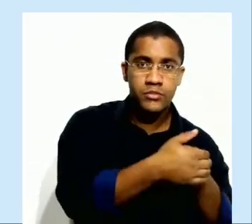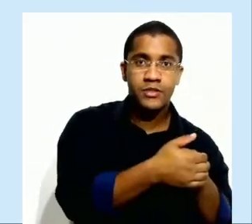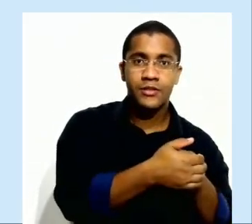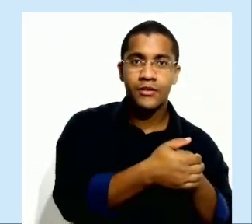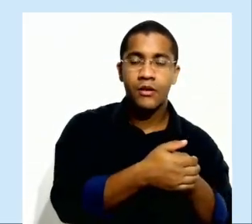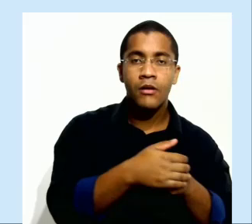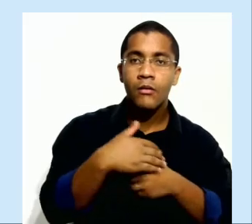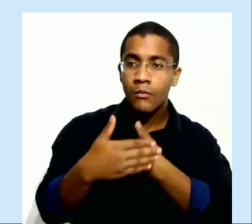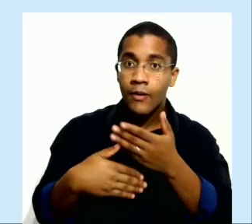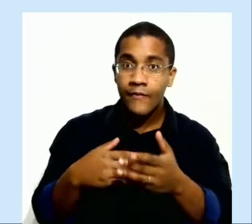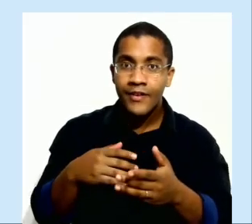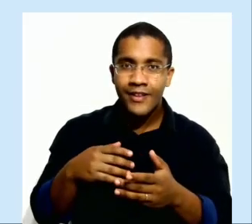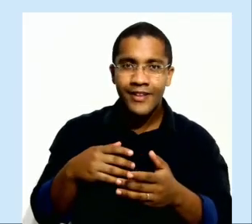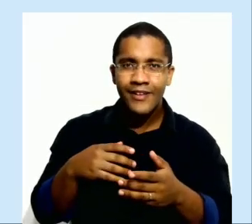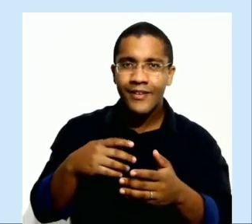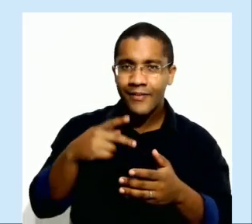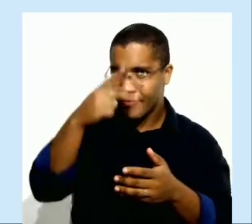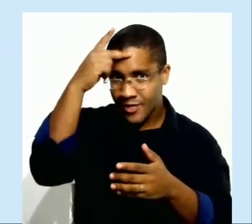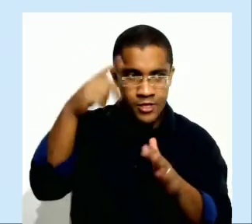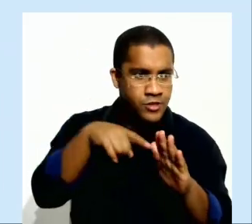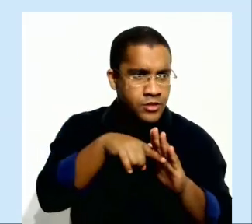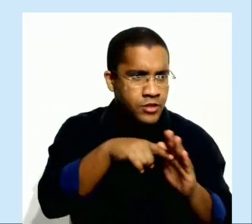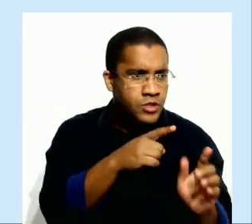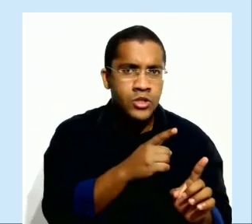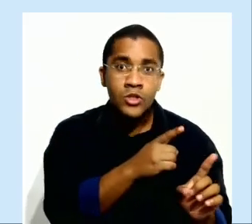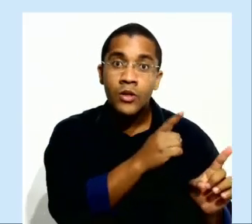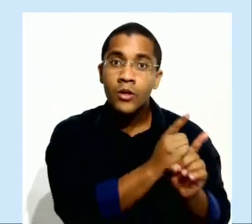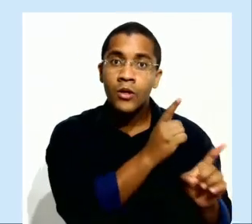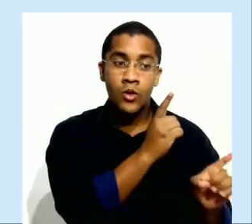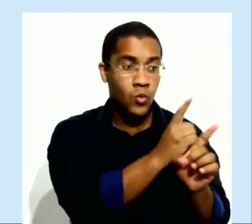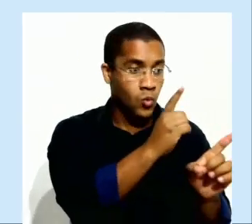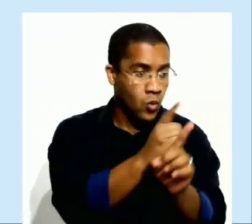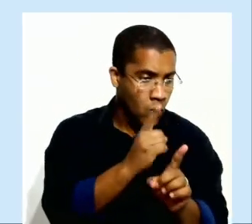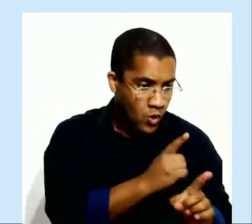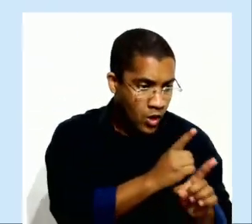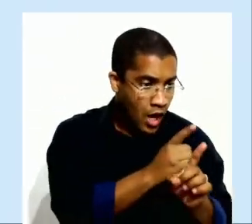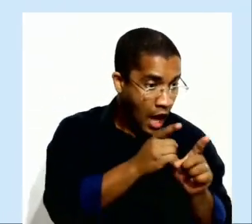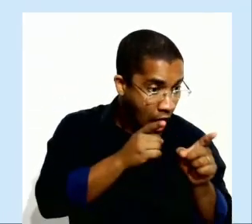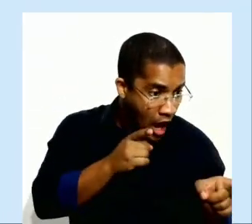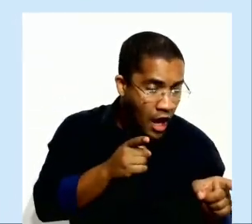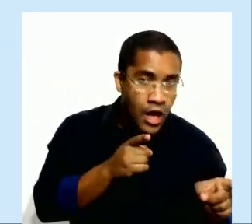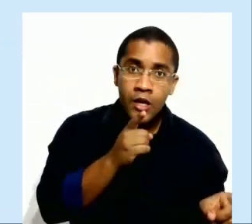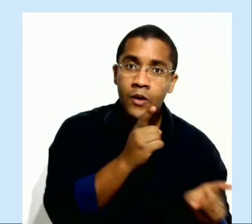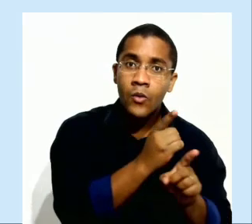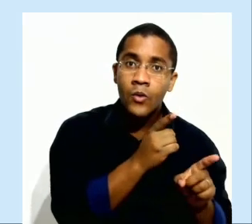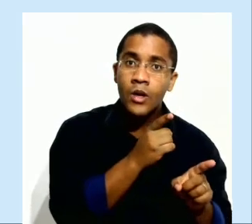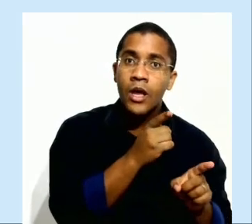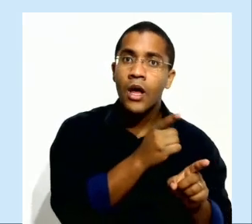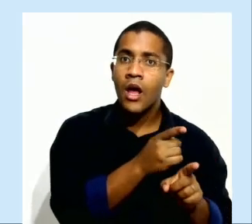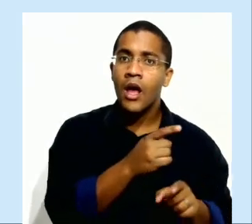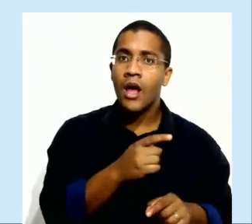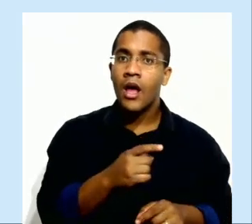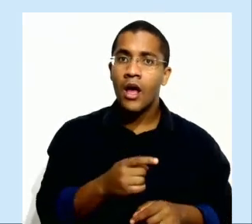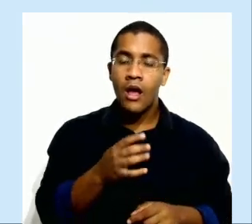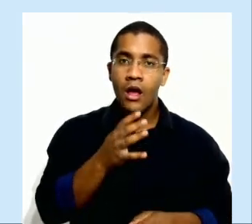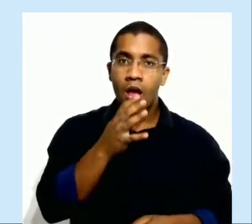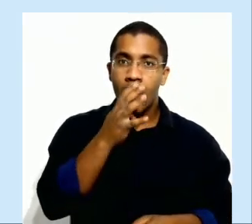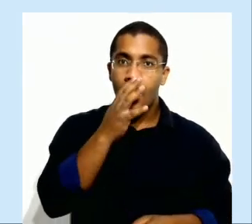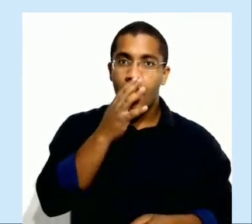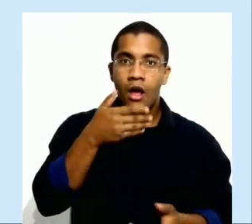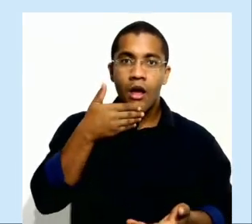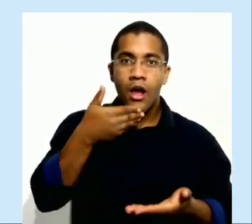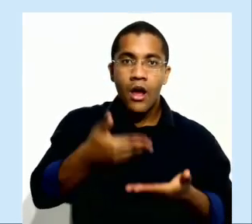ao descobrir, os arqueólogos, ao descobrir, né, esta cratera, né,